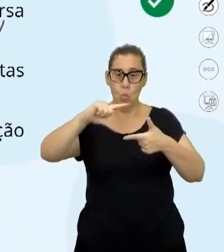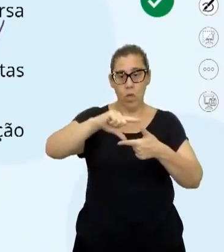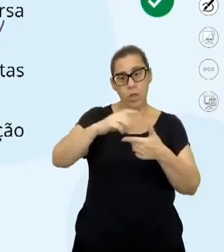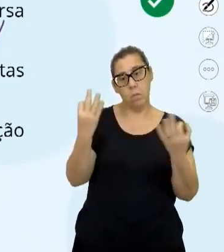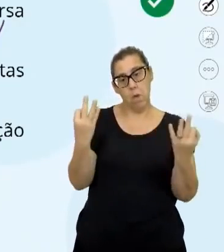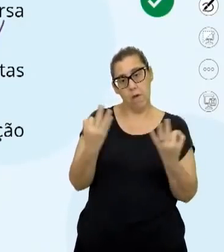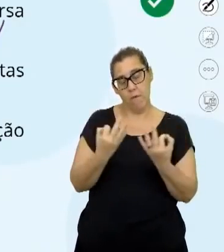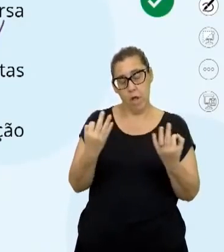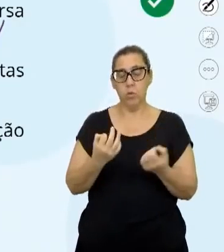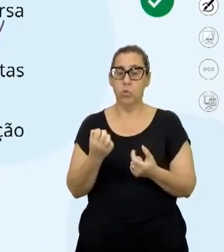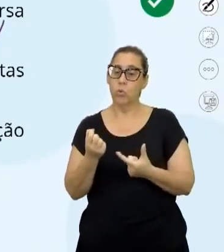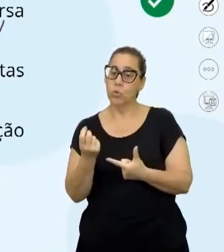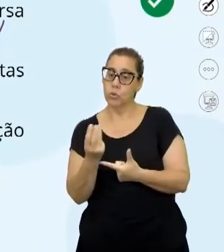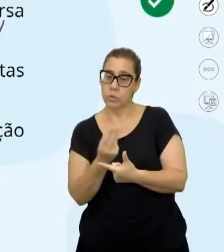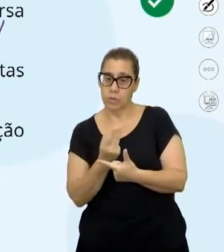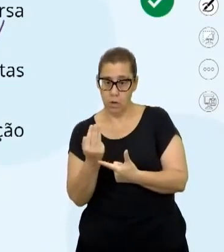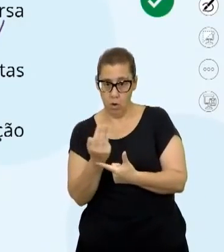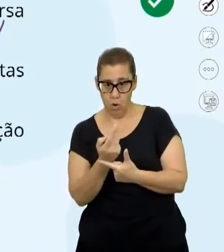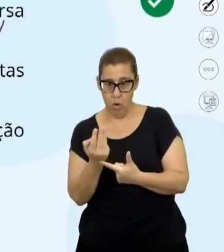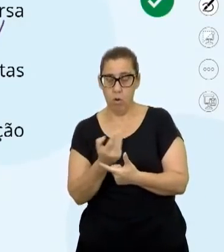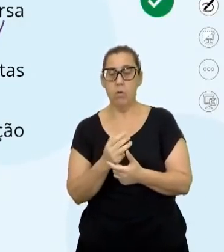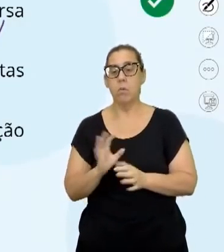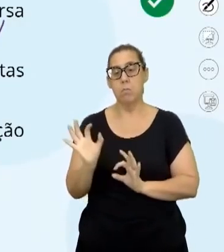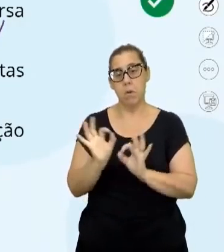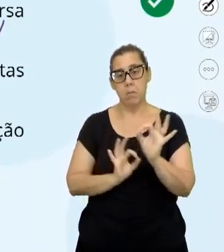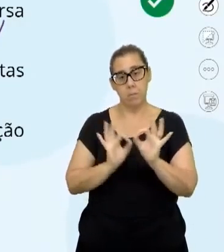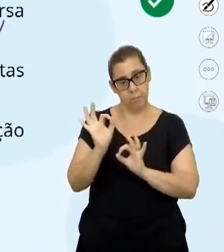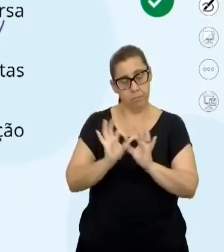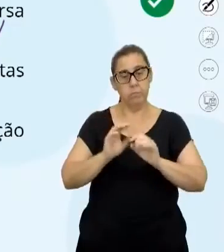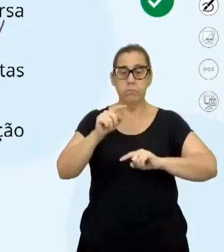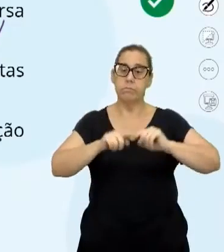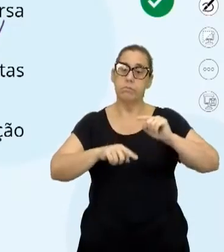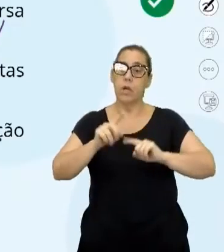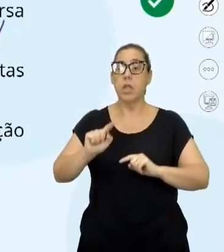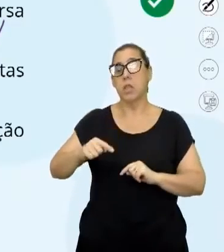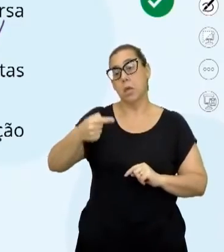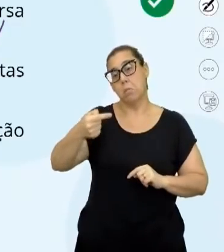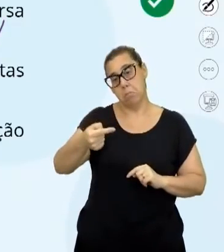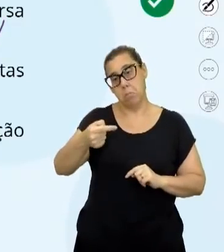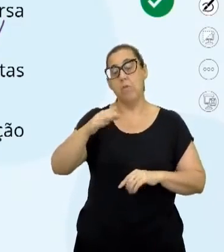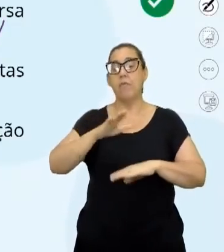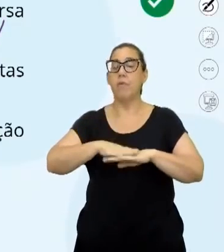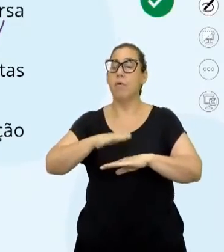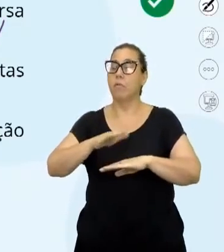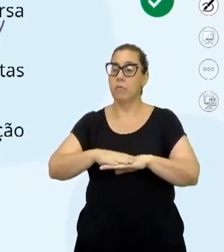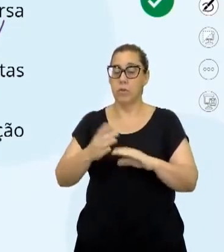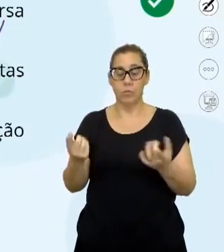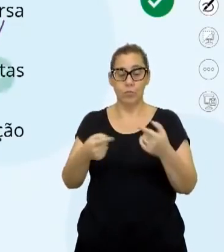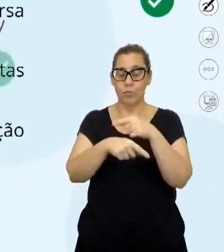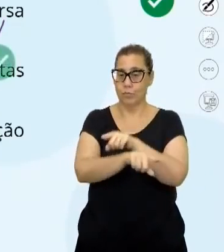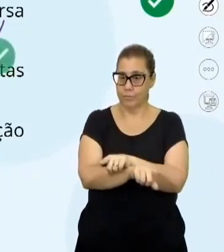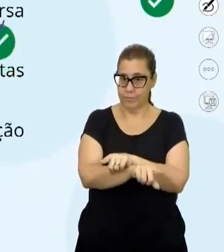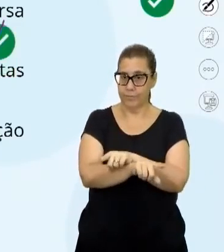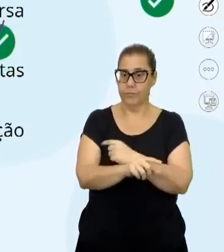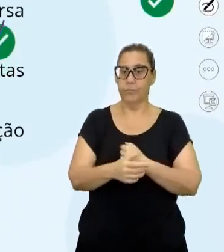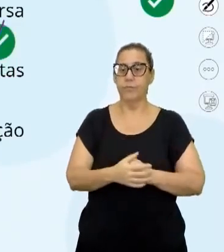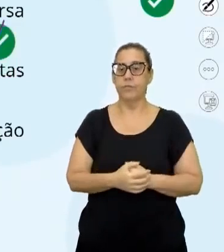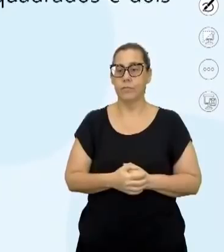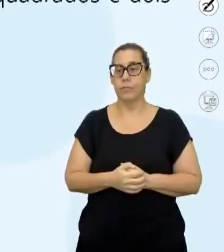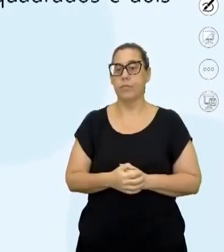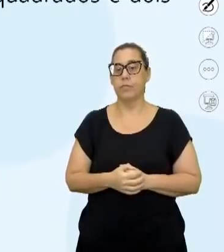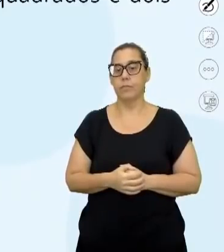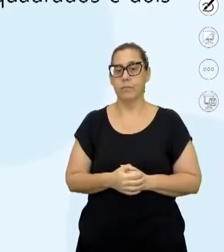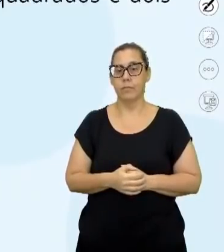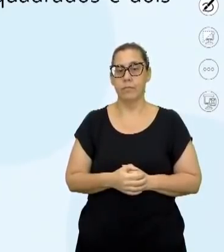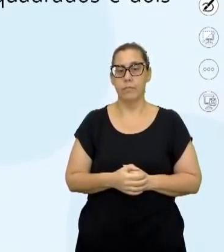nós vamos tentar fatorar, ou seja, escrever na forma de produto e depois a gente vai realizar a inversa da distributiva. Então, vamos